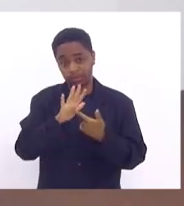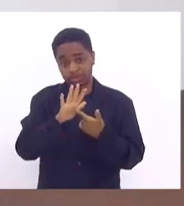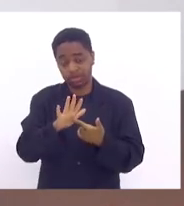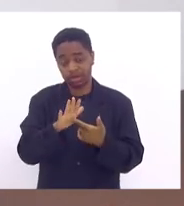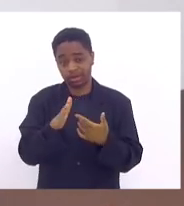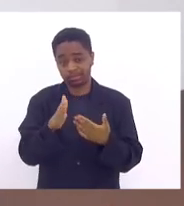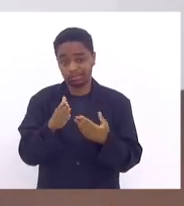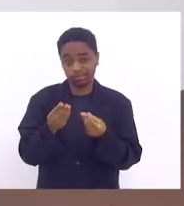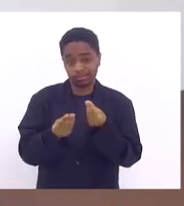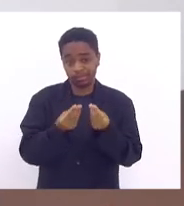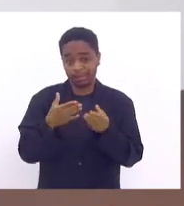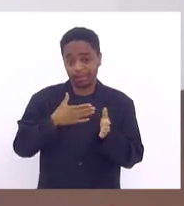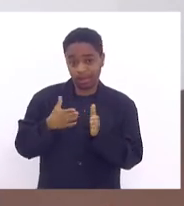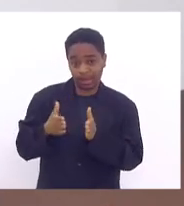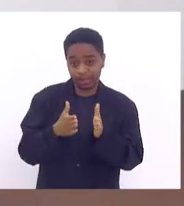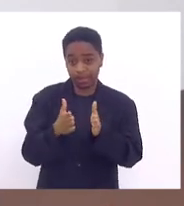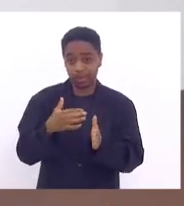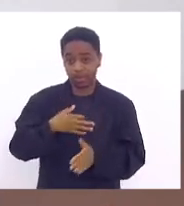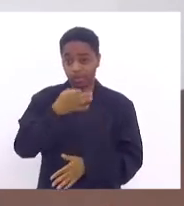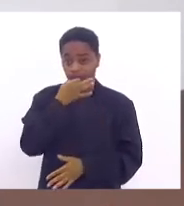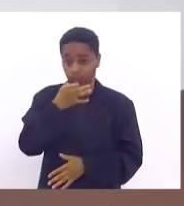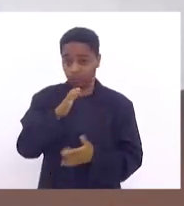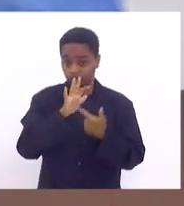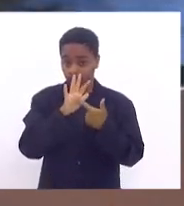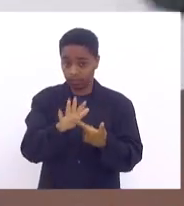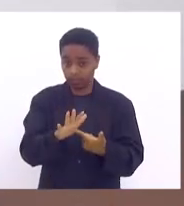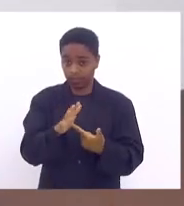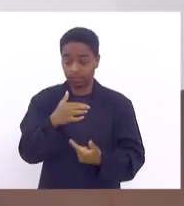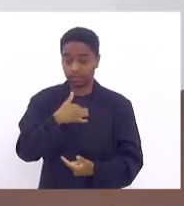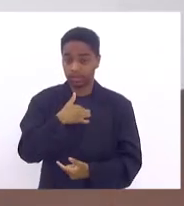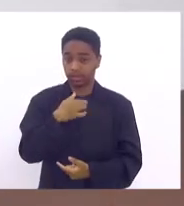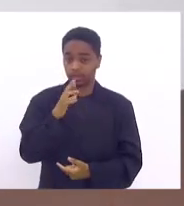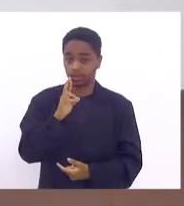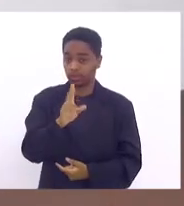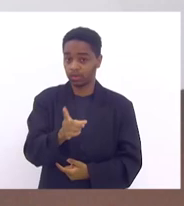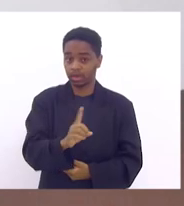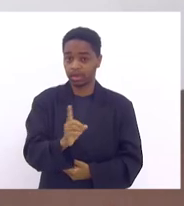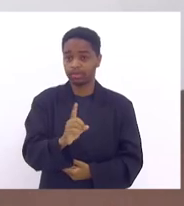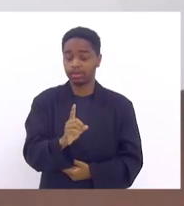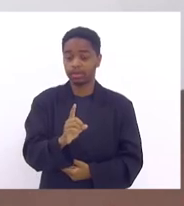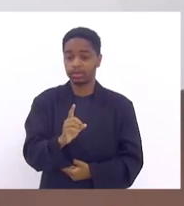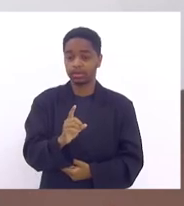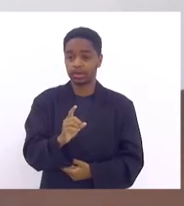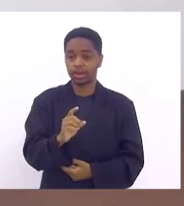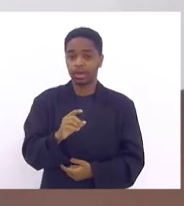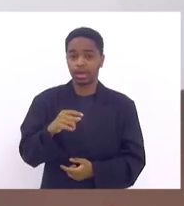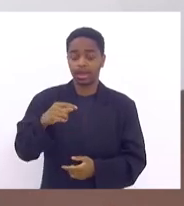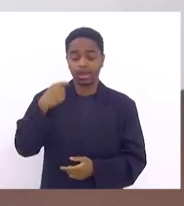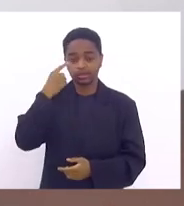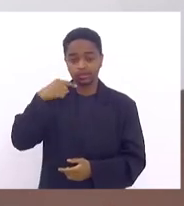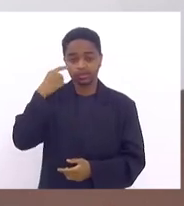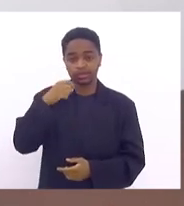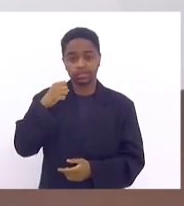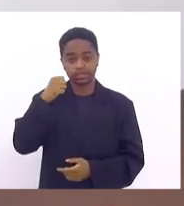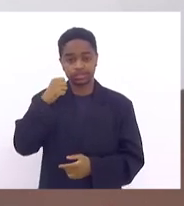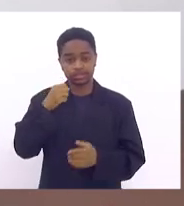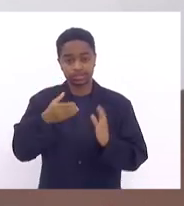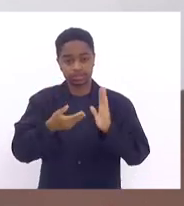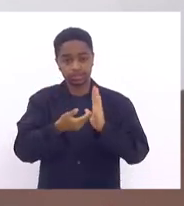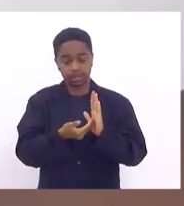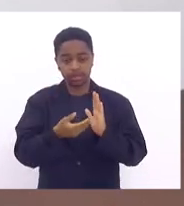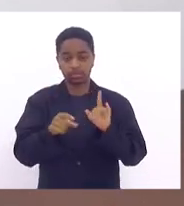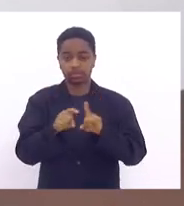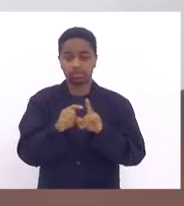Eh nessa opinião que eu vou emitir eu não represento nem a advocacia do Senado Federal que é o meu órgão de origem nem o próprio Senado